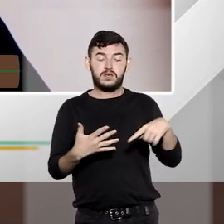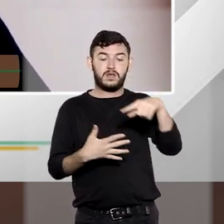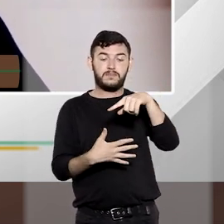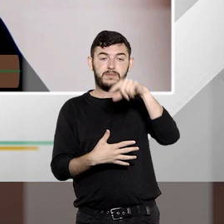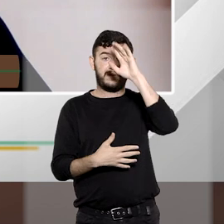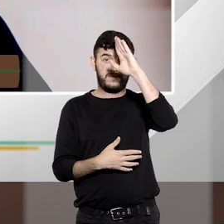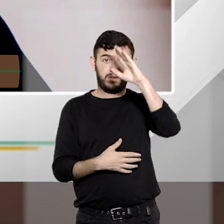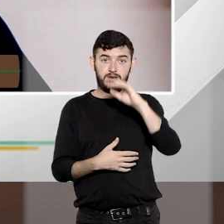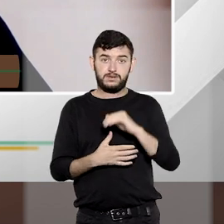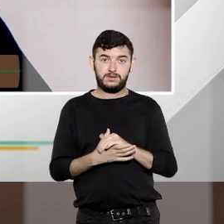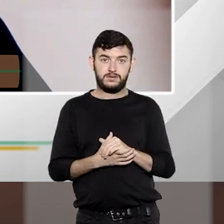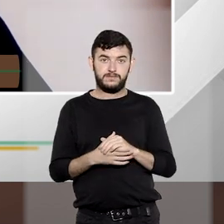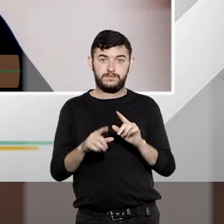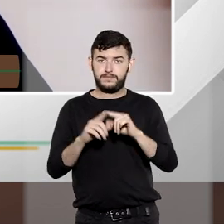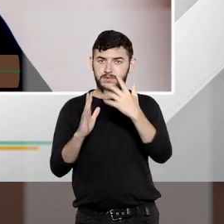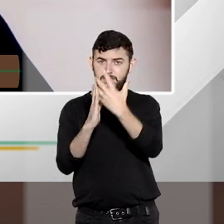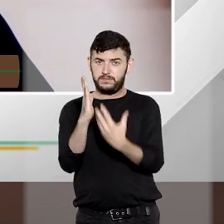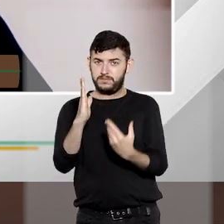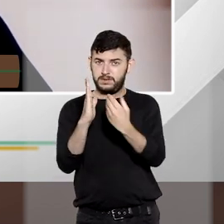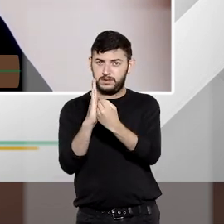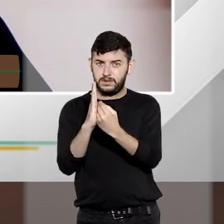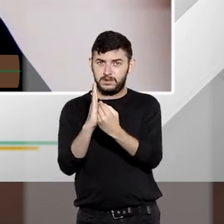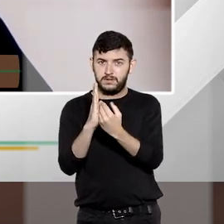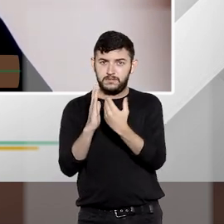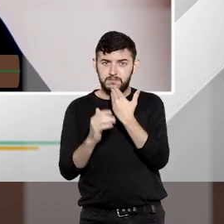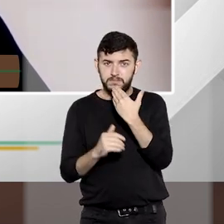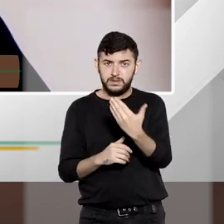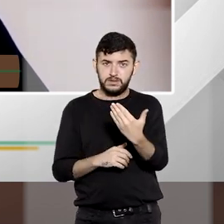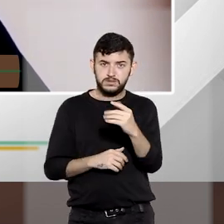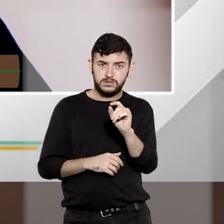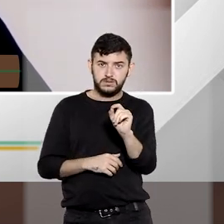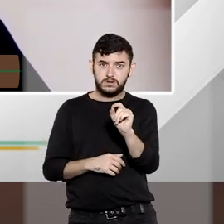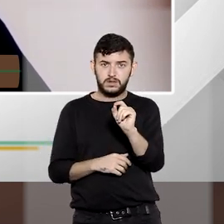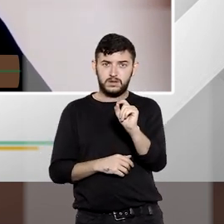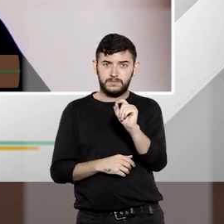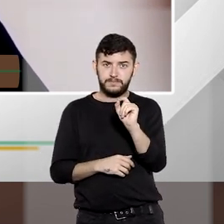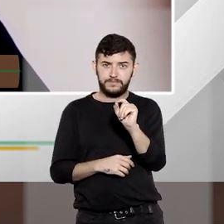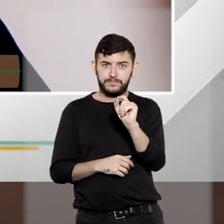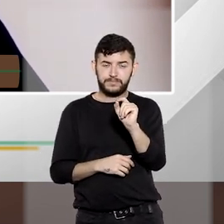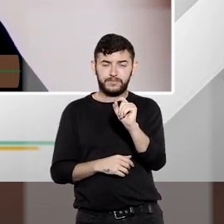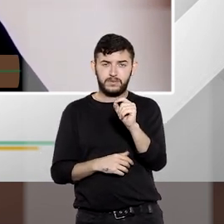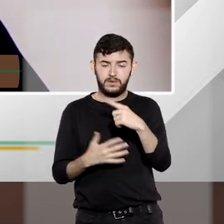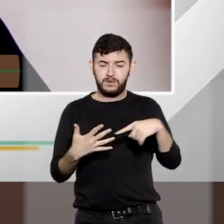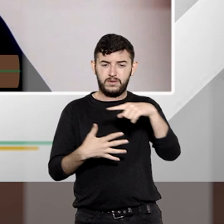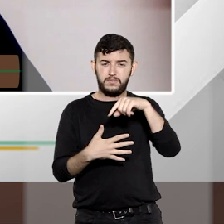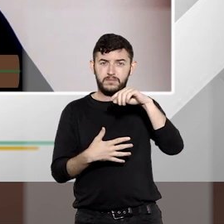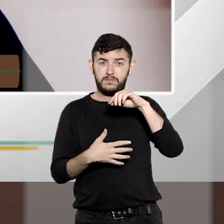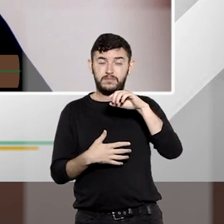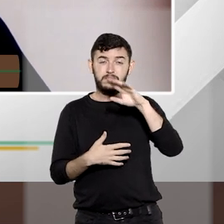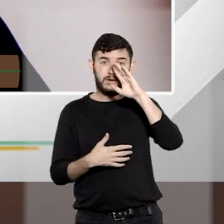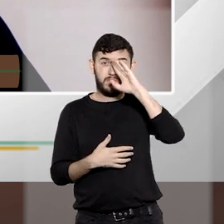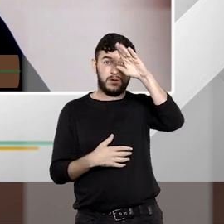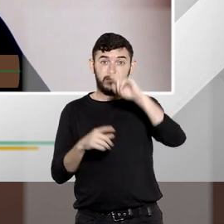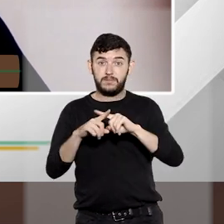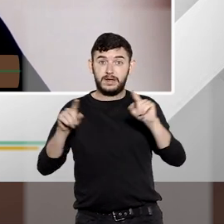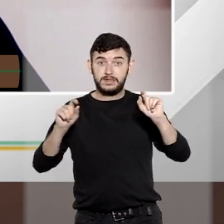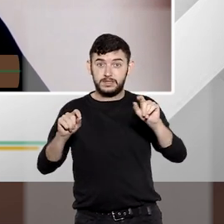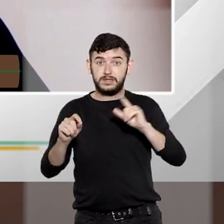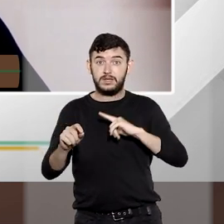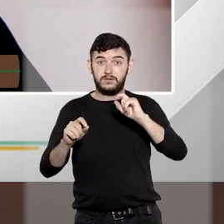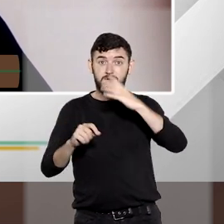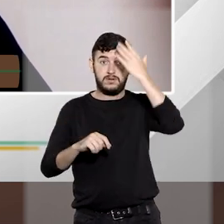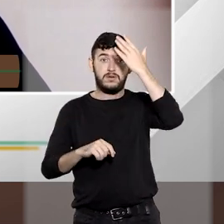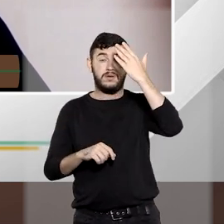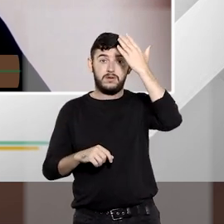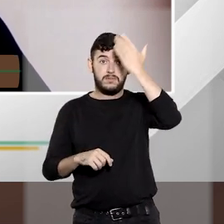na petição inicial, você já pediu essa prioridade, também é importante que sinalizar com provas, né? Para que o juiz ele veja que o